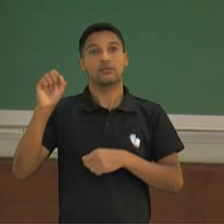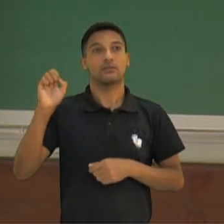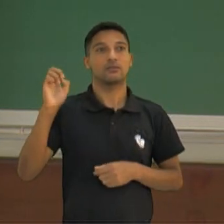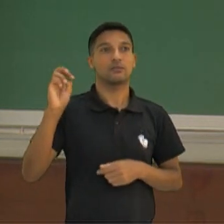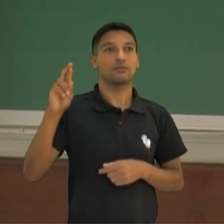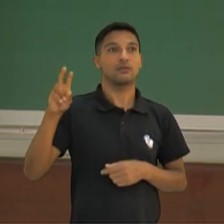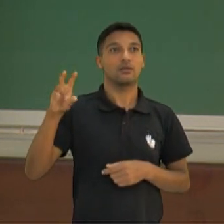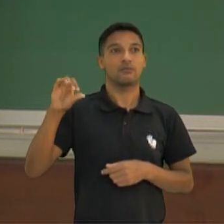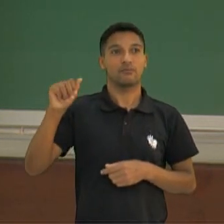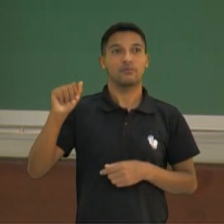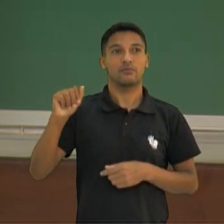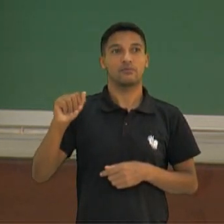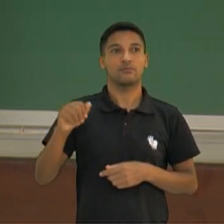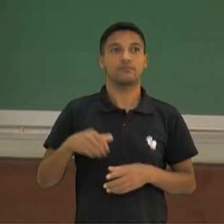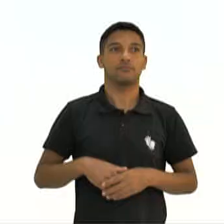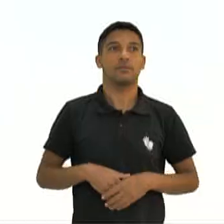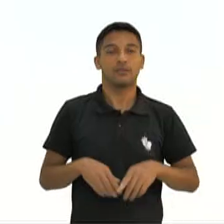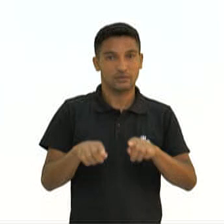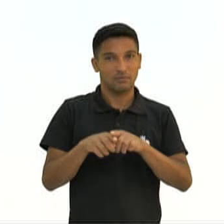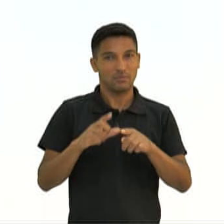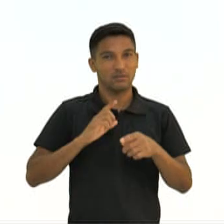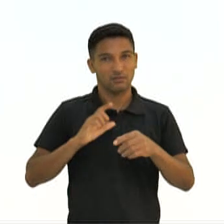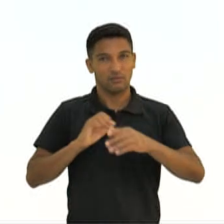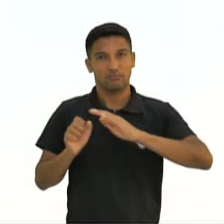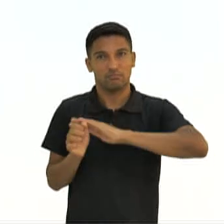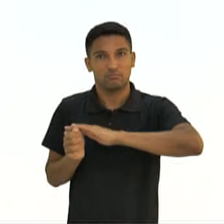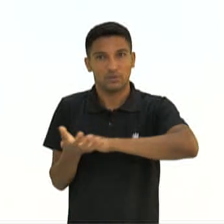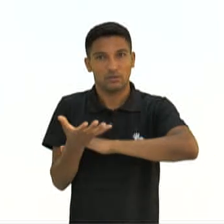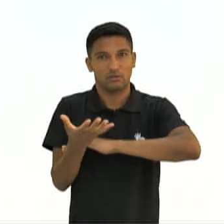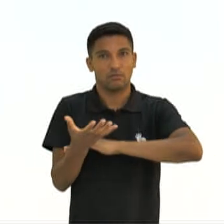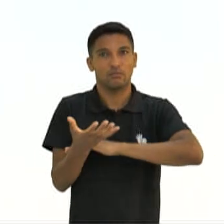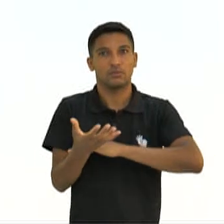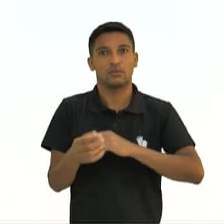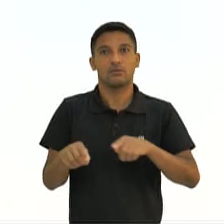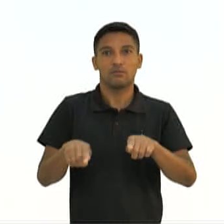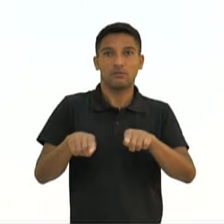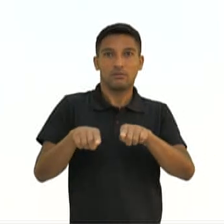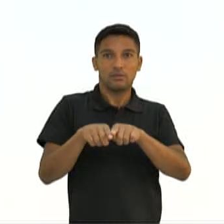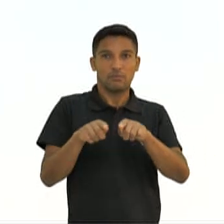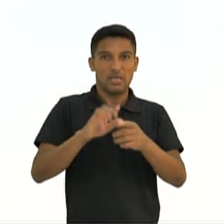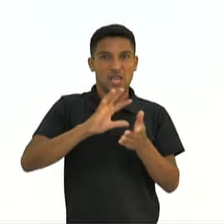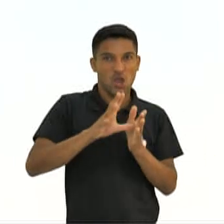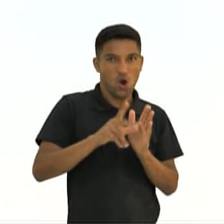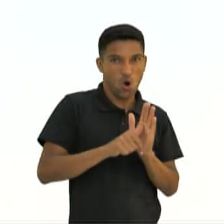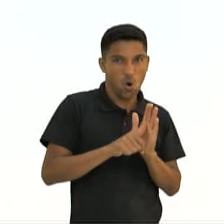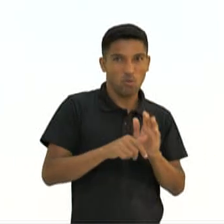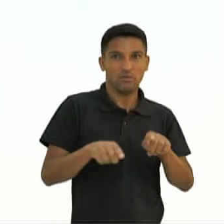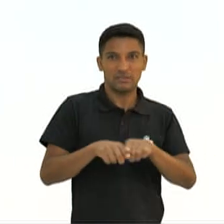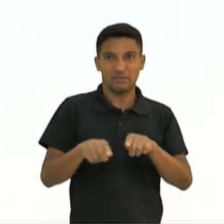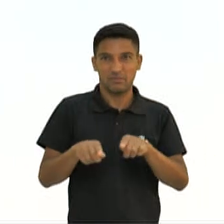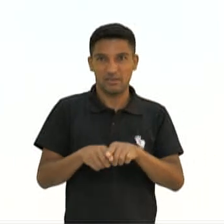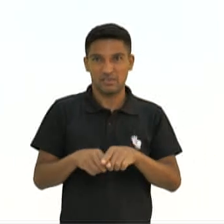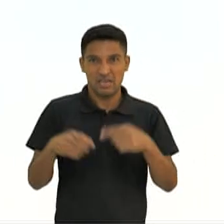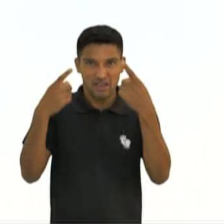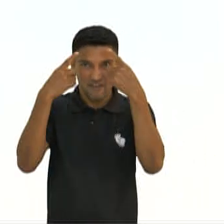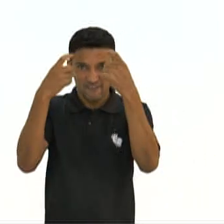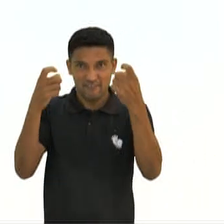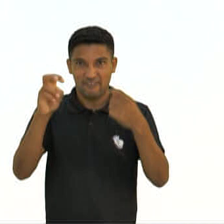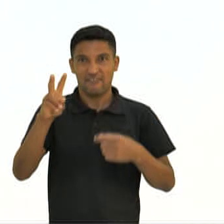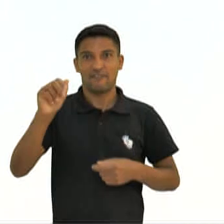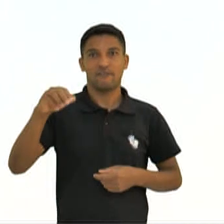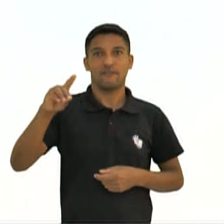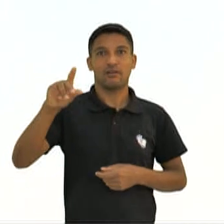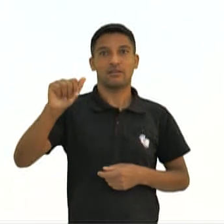131ª posição por causa de corrupção, suborno, os roubos e o vandalismo. Aí você já tem uma violência